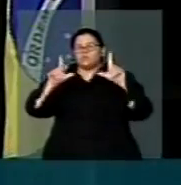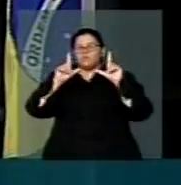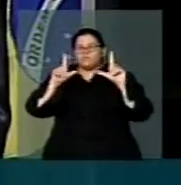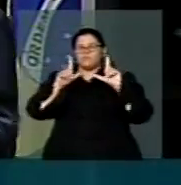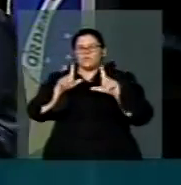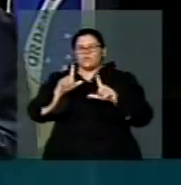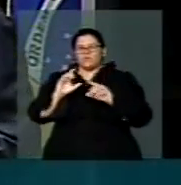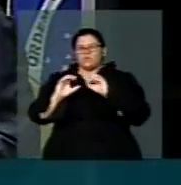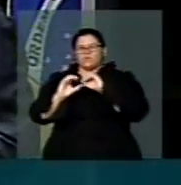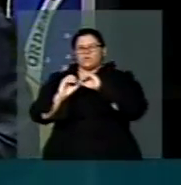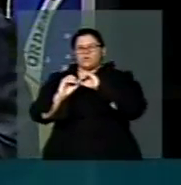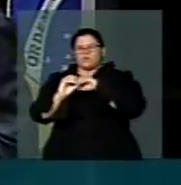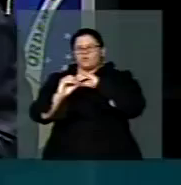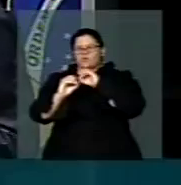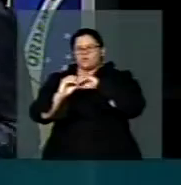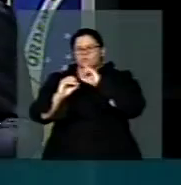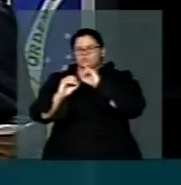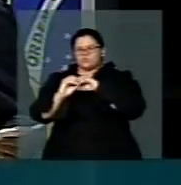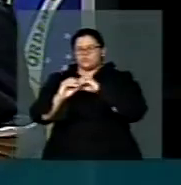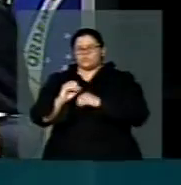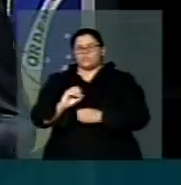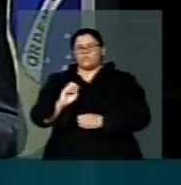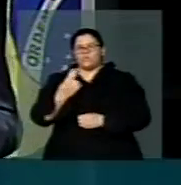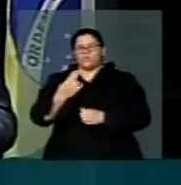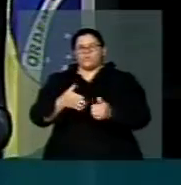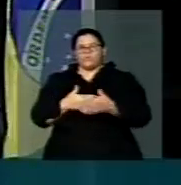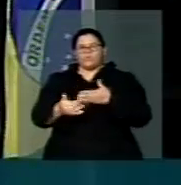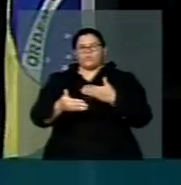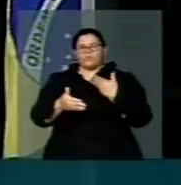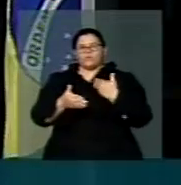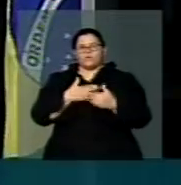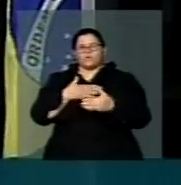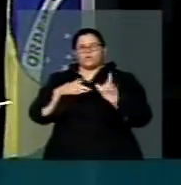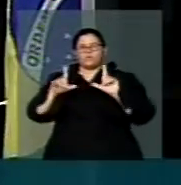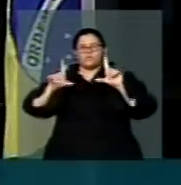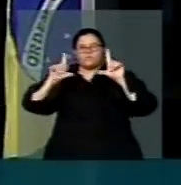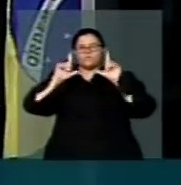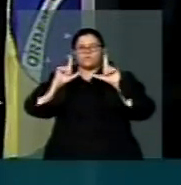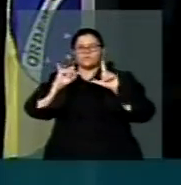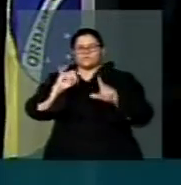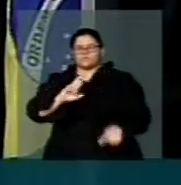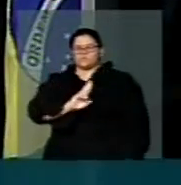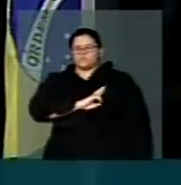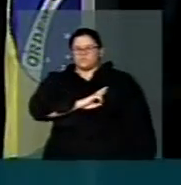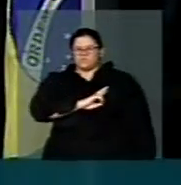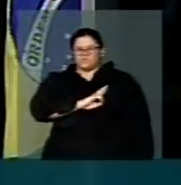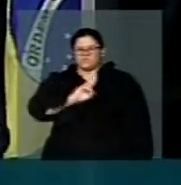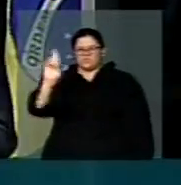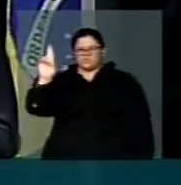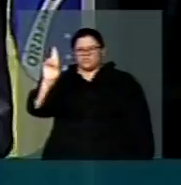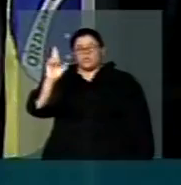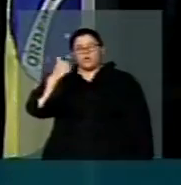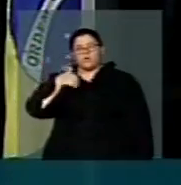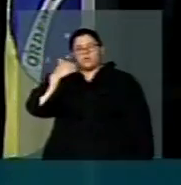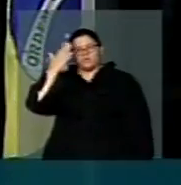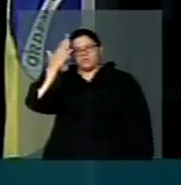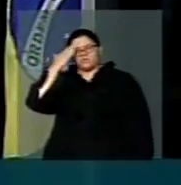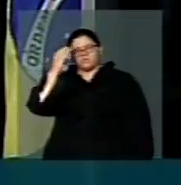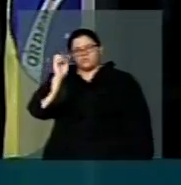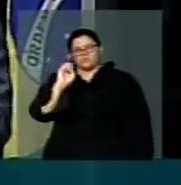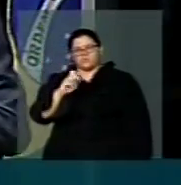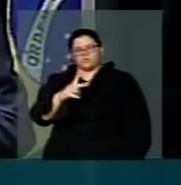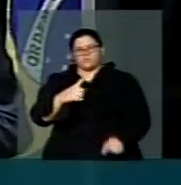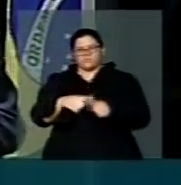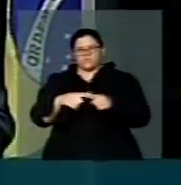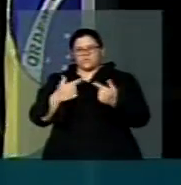de conteúdo religioso. Bom, estatizar a Rede Globo dá para entender do porquê não havia ninguém